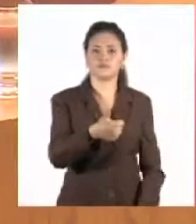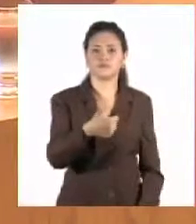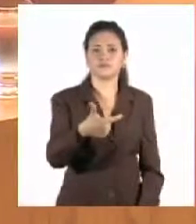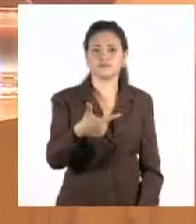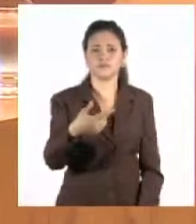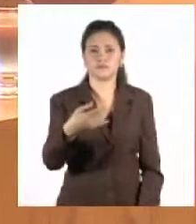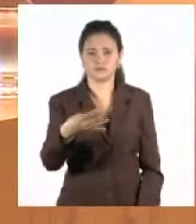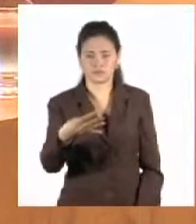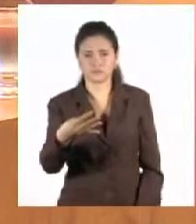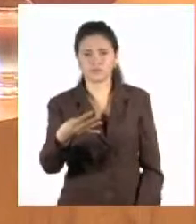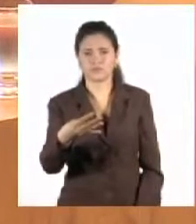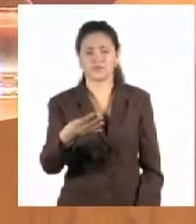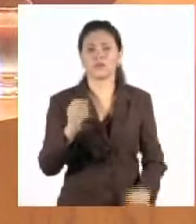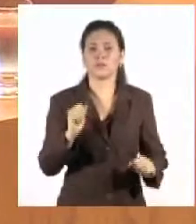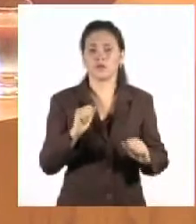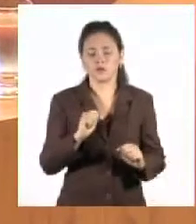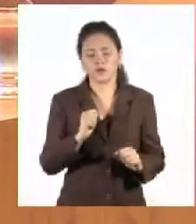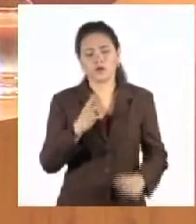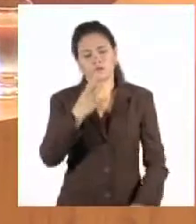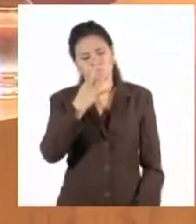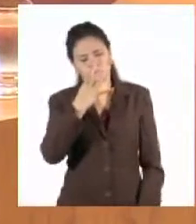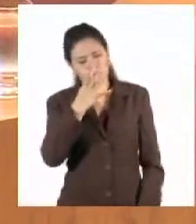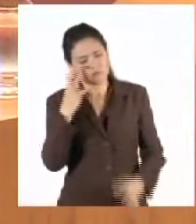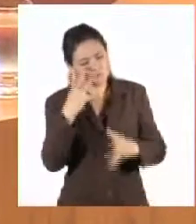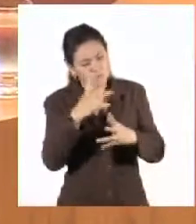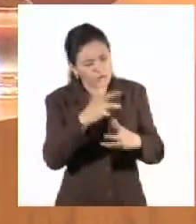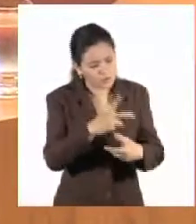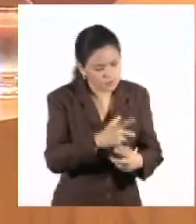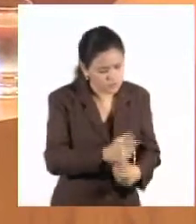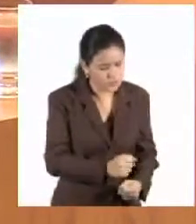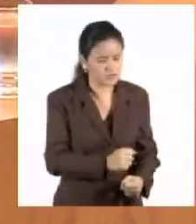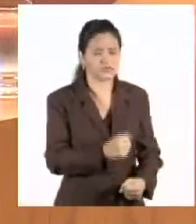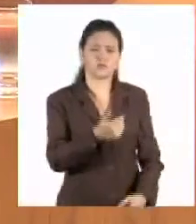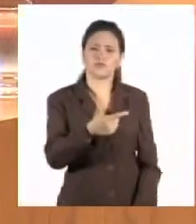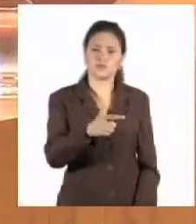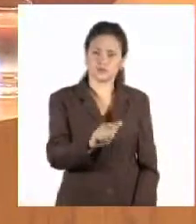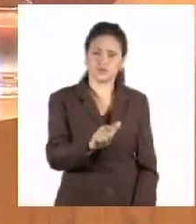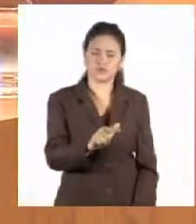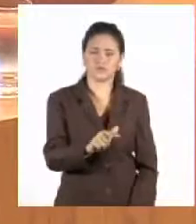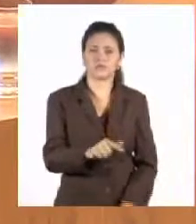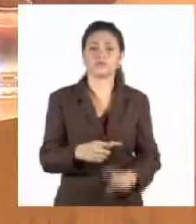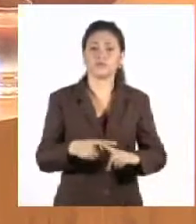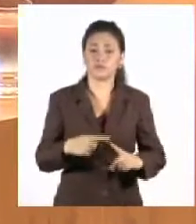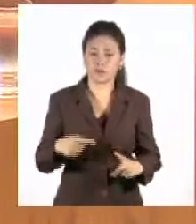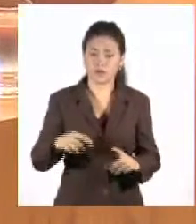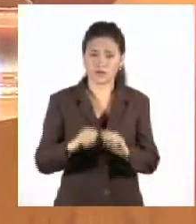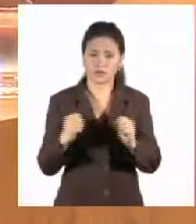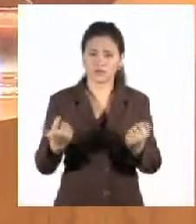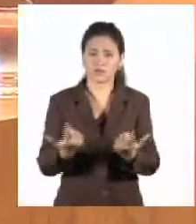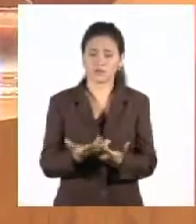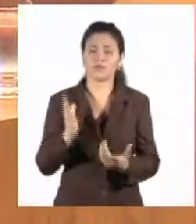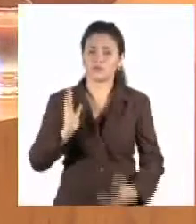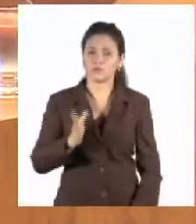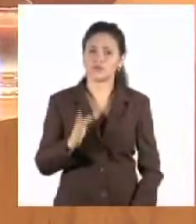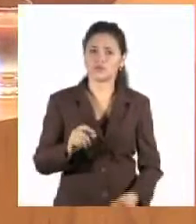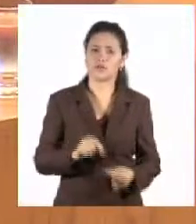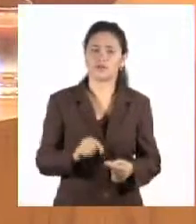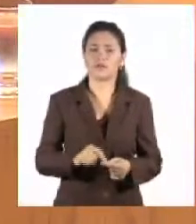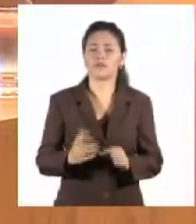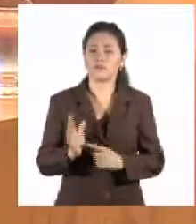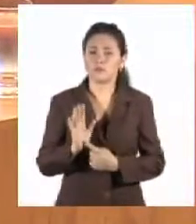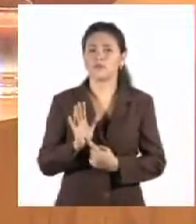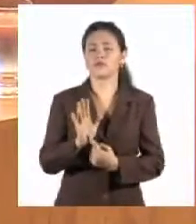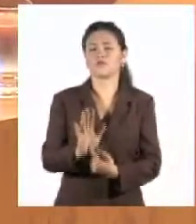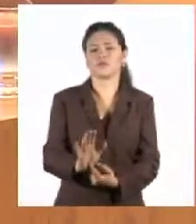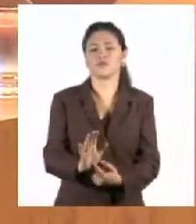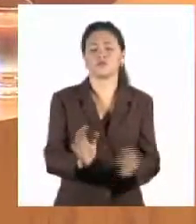inclusive, de reanálise por parte dessa prerrogativa constitucional, mas esta Casa já o fez, mostrando a legalidade, a Comissão de Constituição